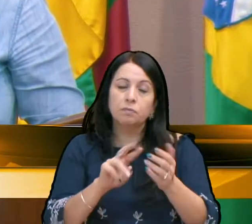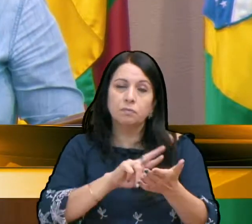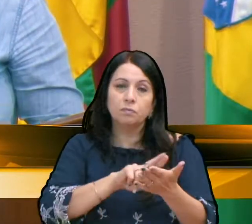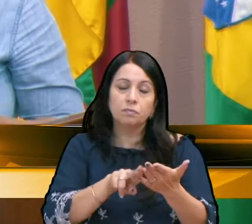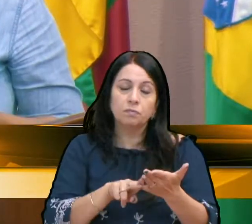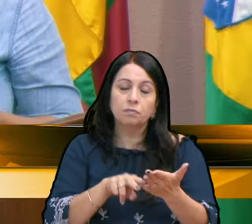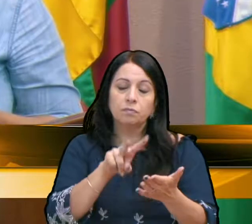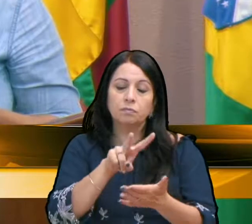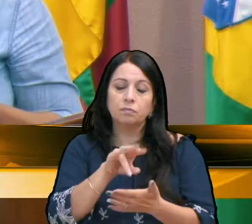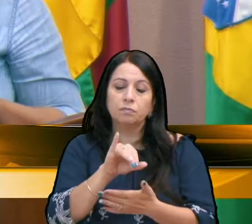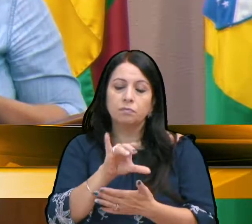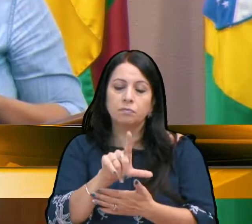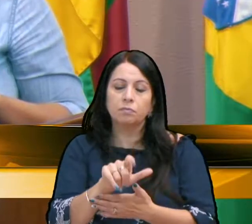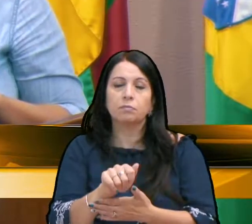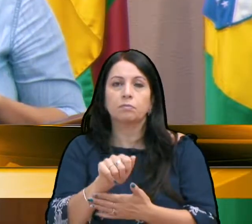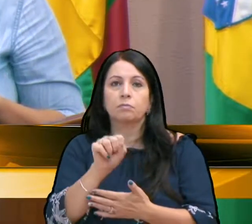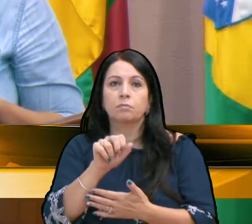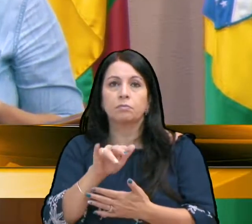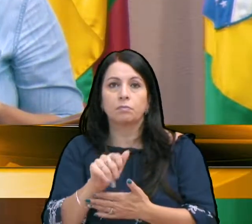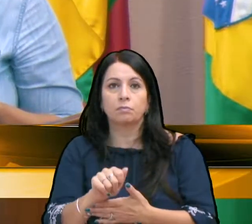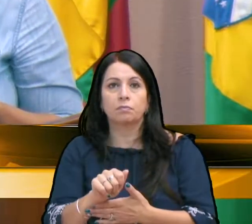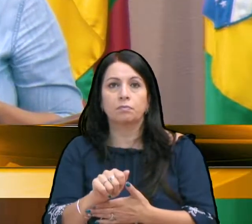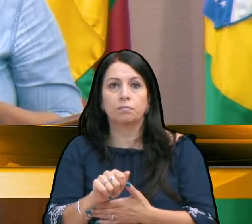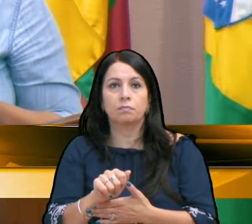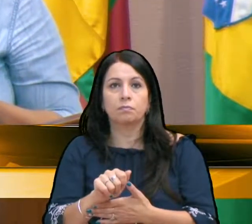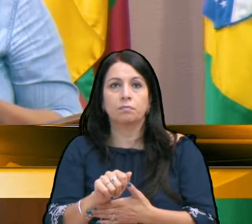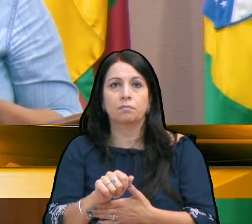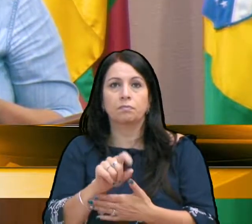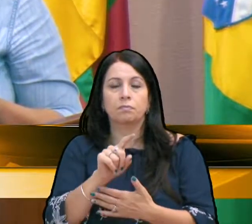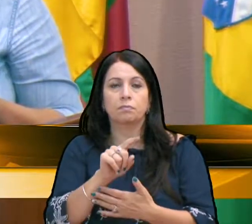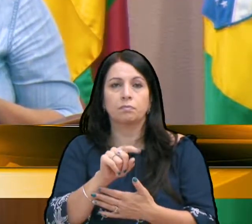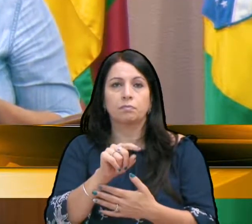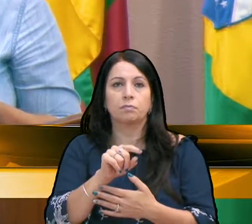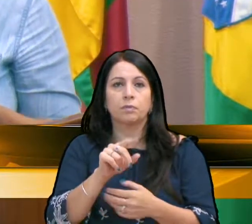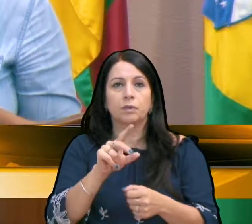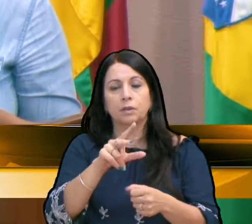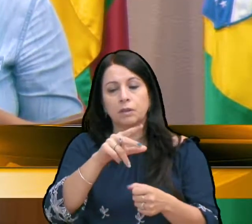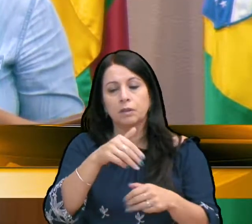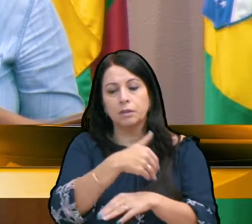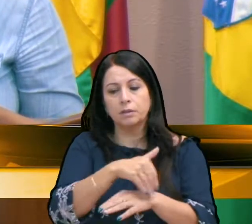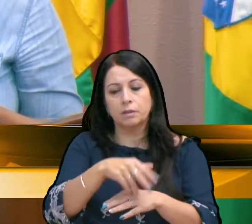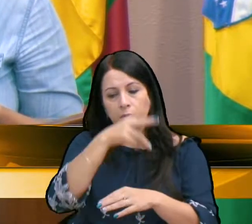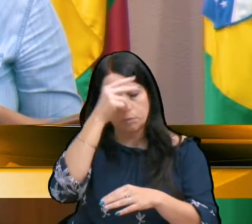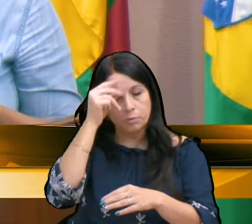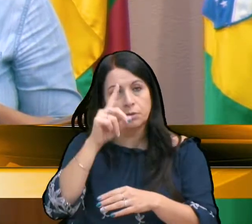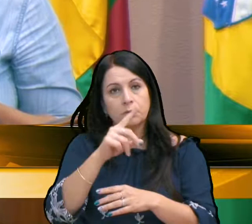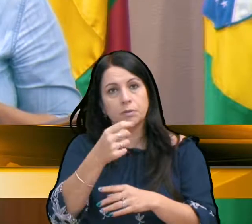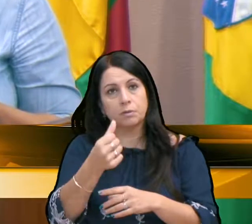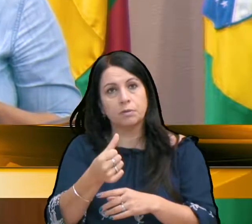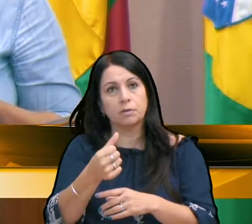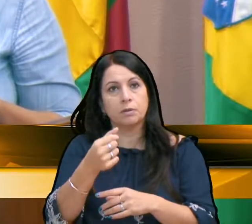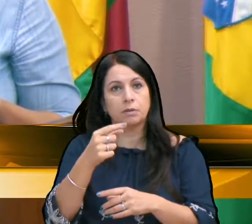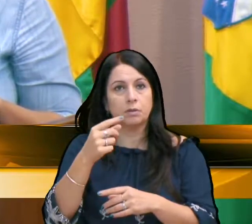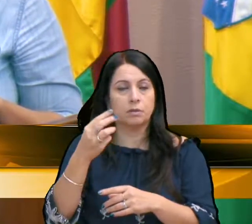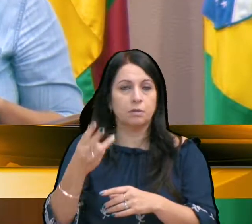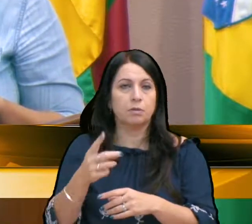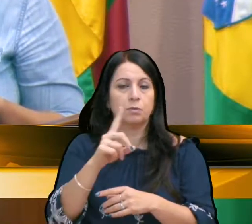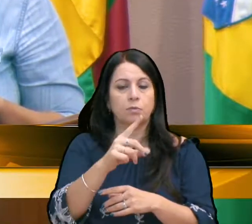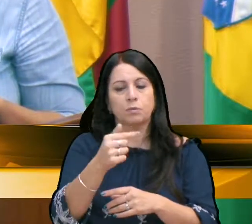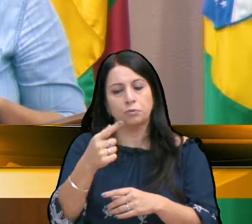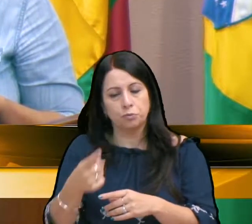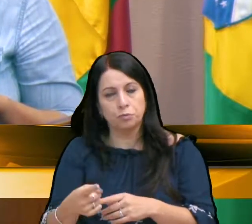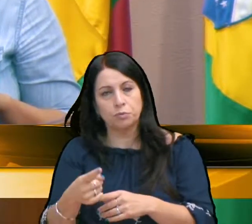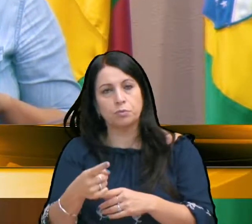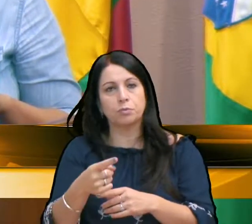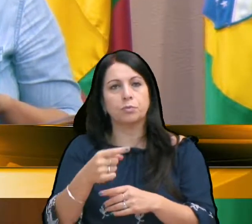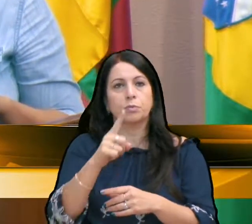Diversas em Vila Seca, né? Porque aí vem Estrada Municipal 163, Estrada Municipal 171, Estrada